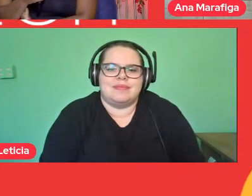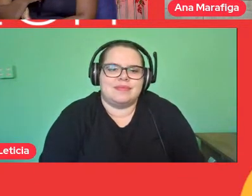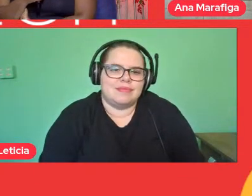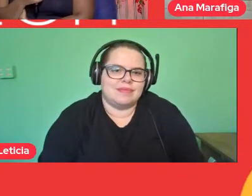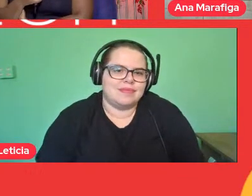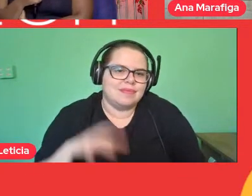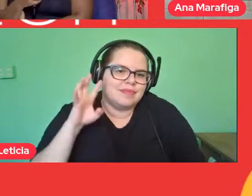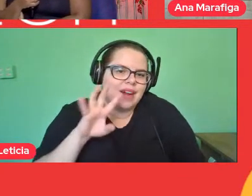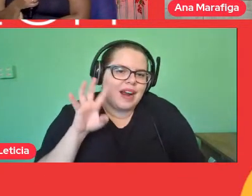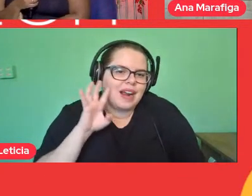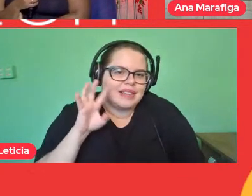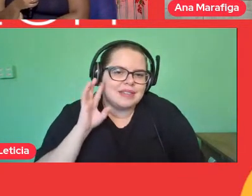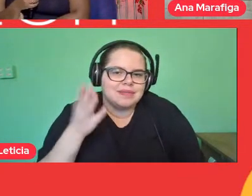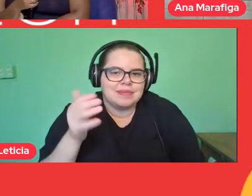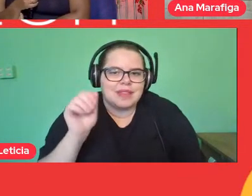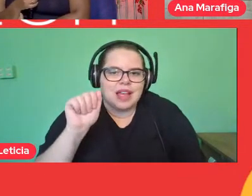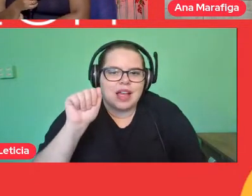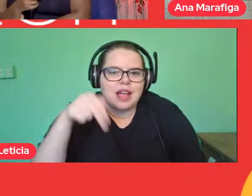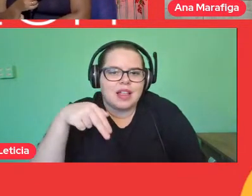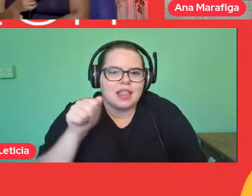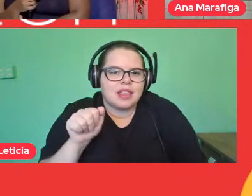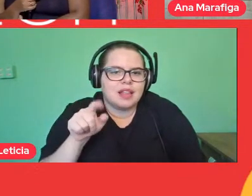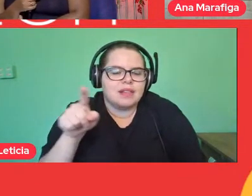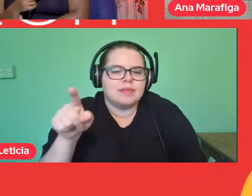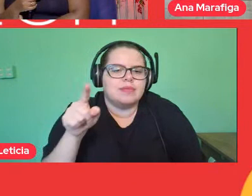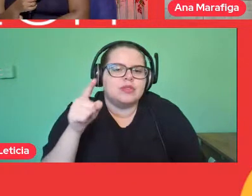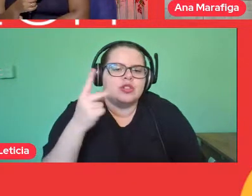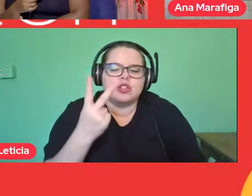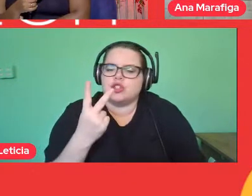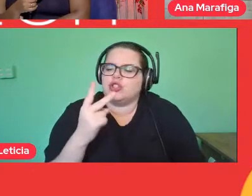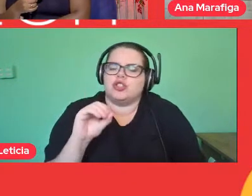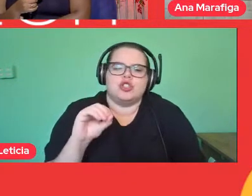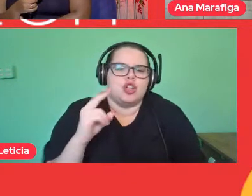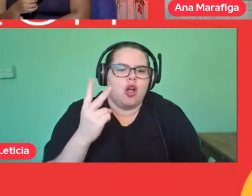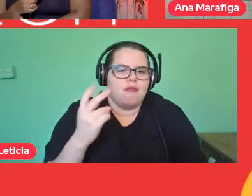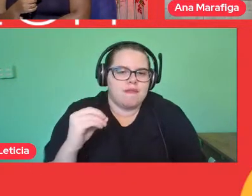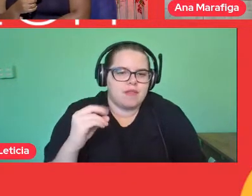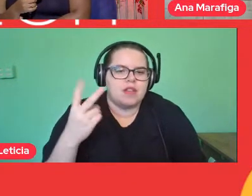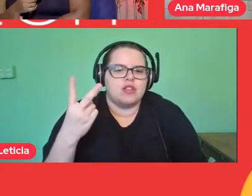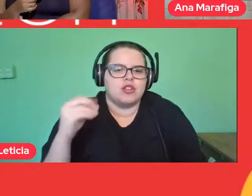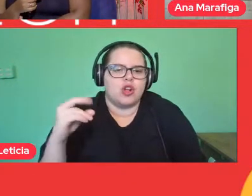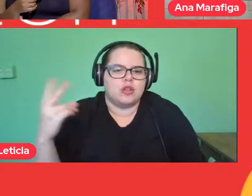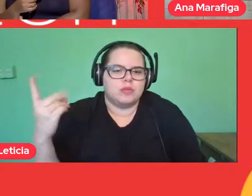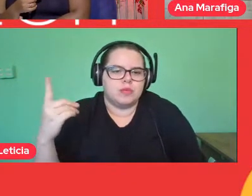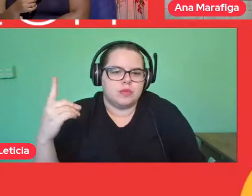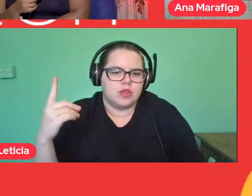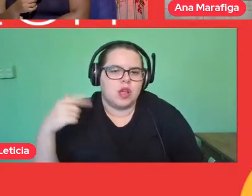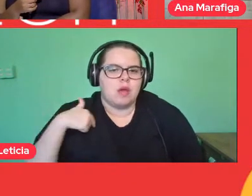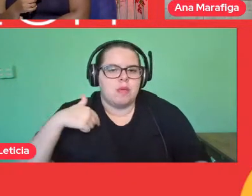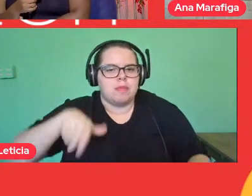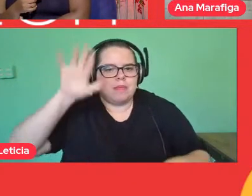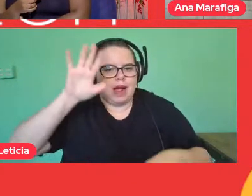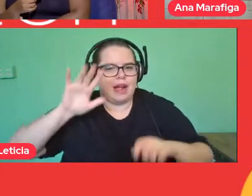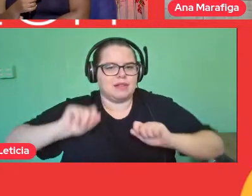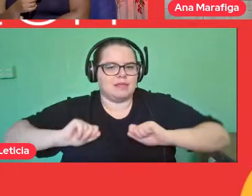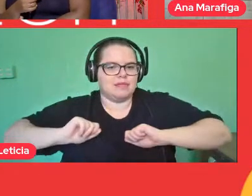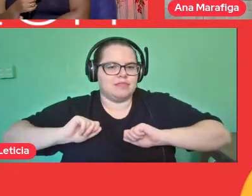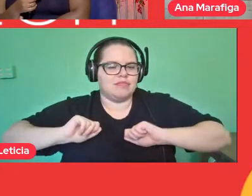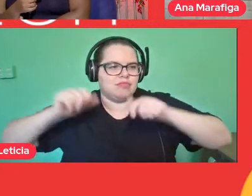Legal. Ana? Nos anos de 2020 e 2021, eu tive muito mais ativa, conectada com